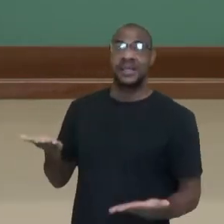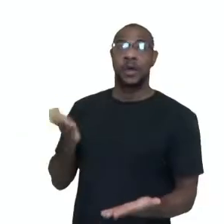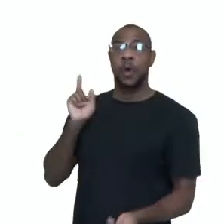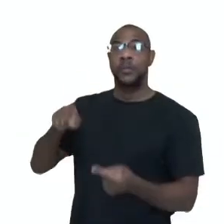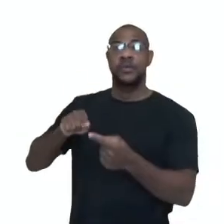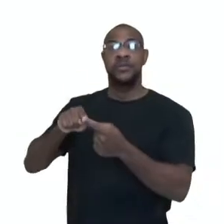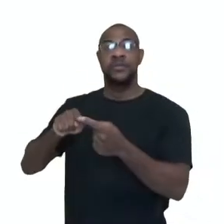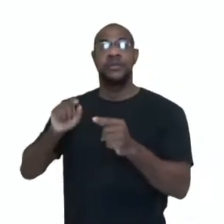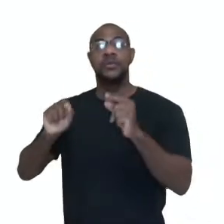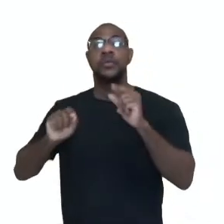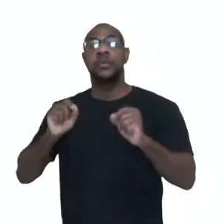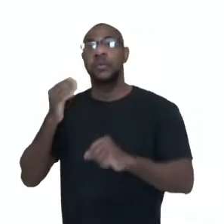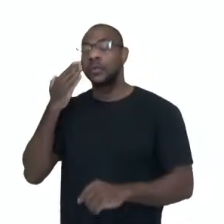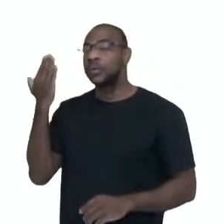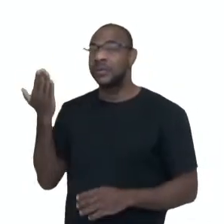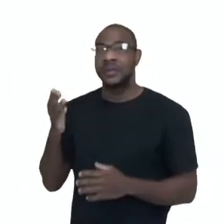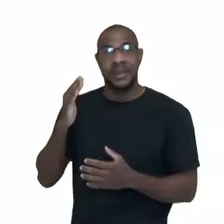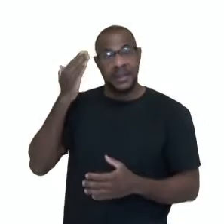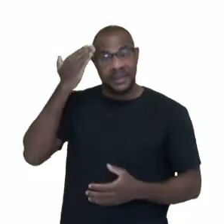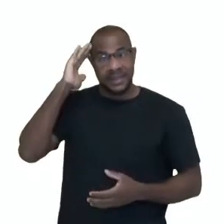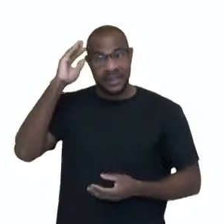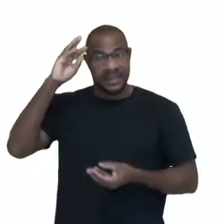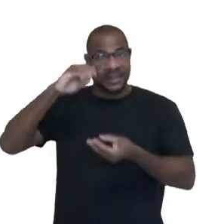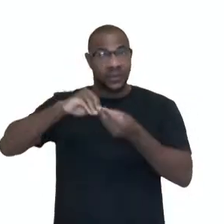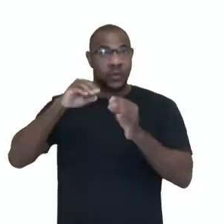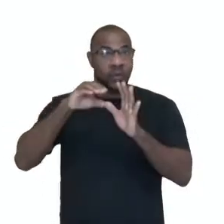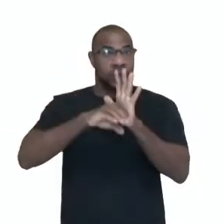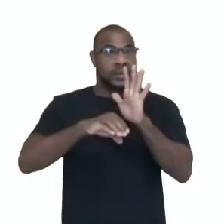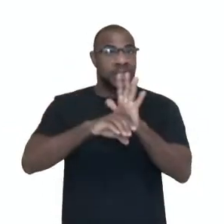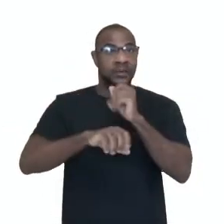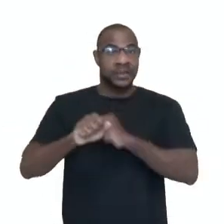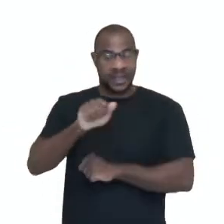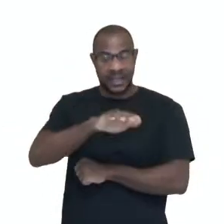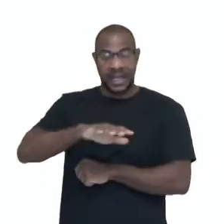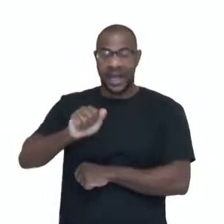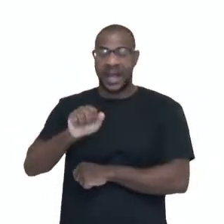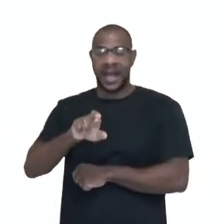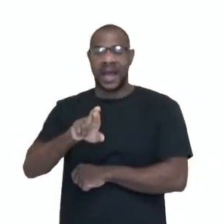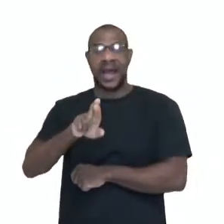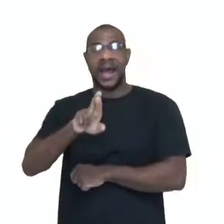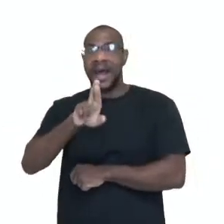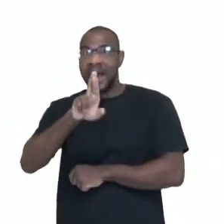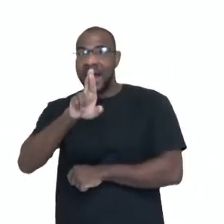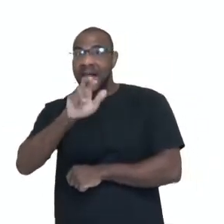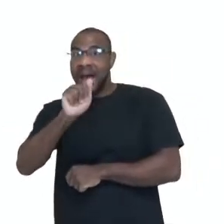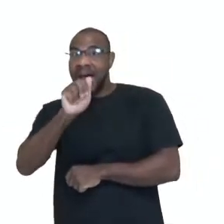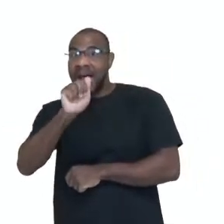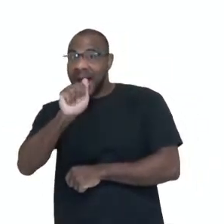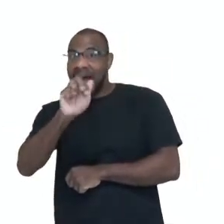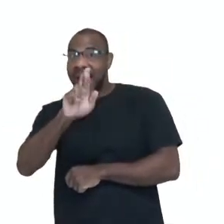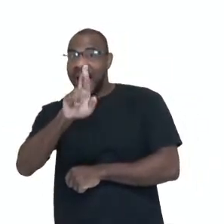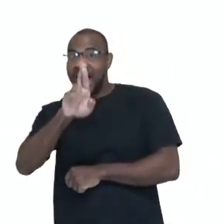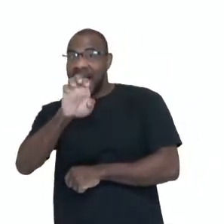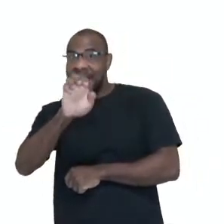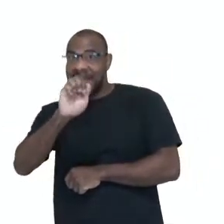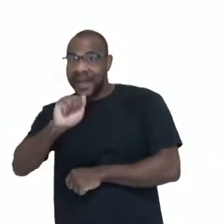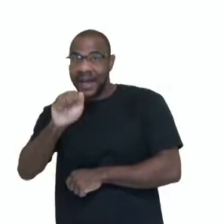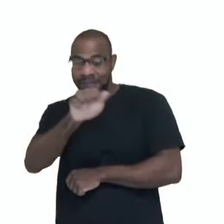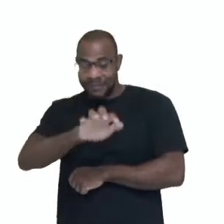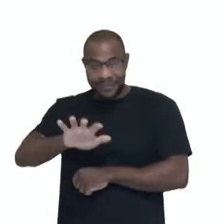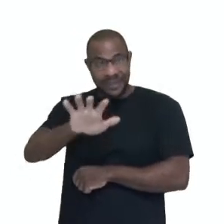vamos compreender o conceito de área. Nós estamos falando de áreas de figuras planas, especificamente polígonos,